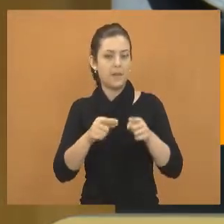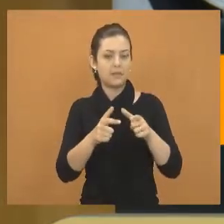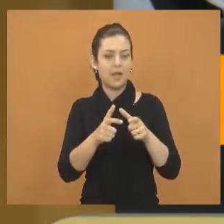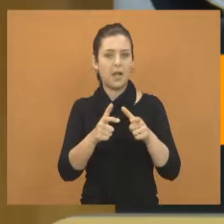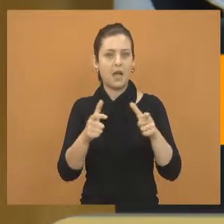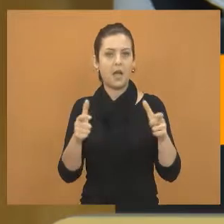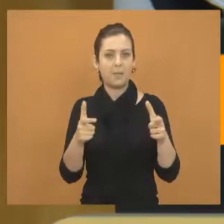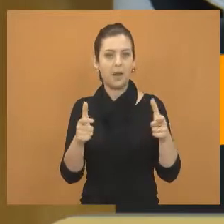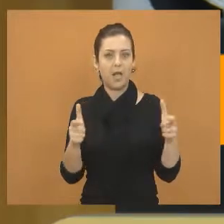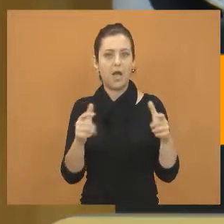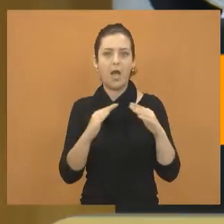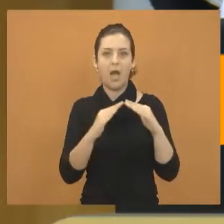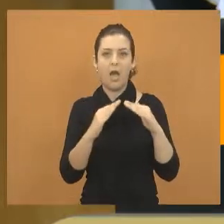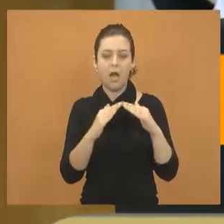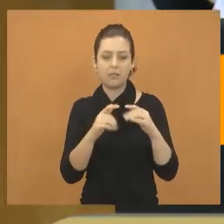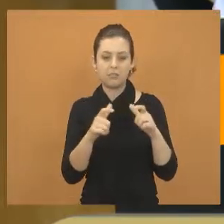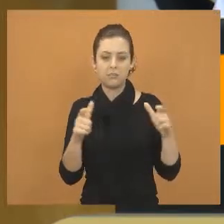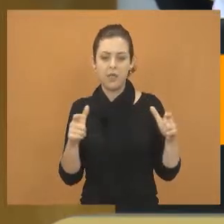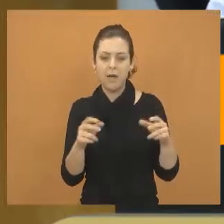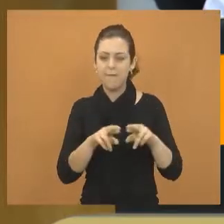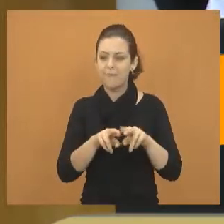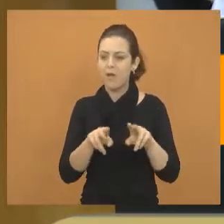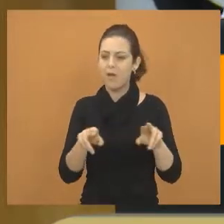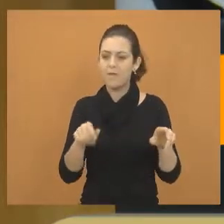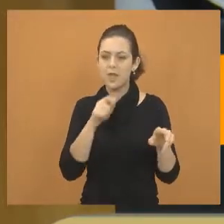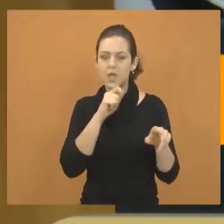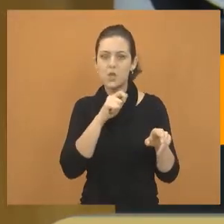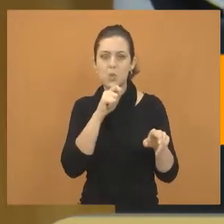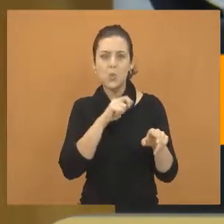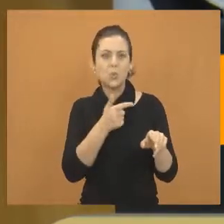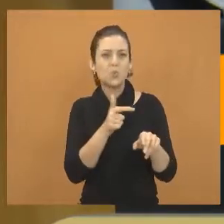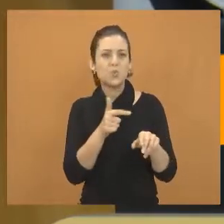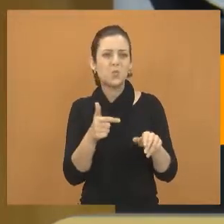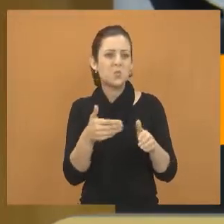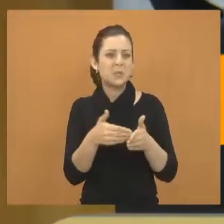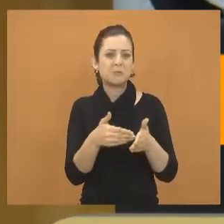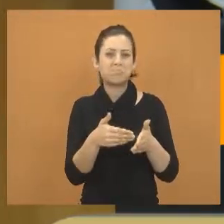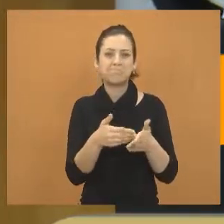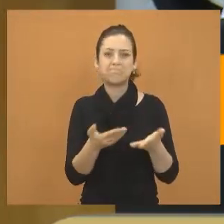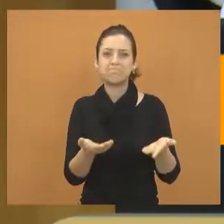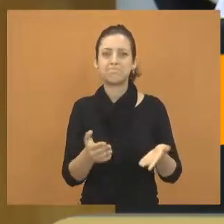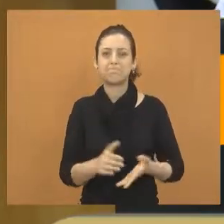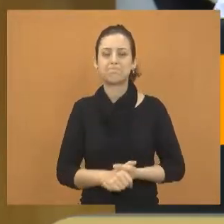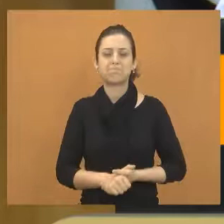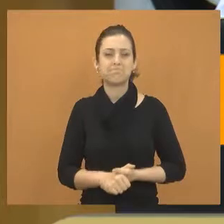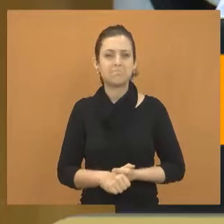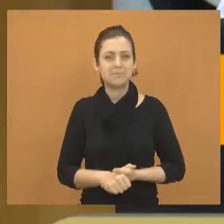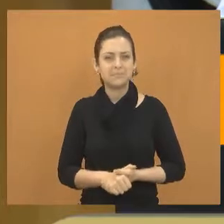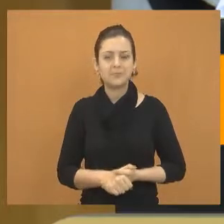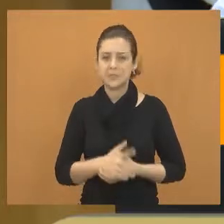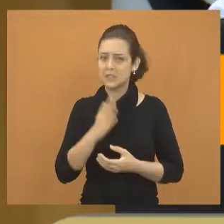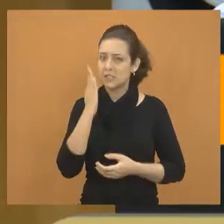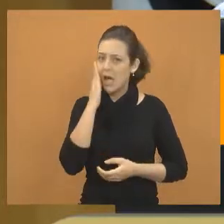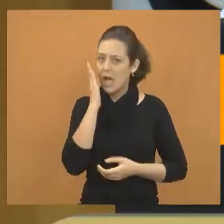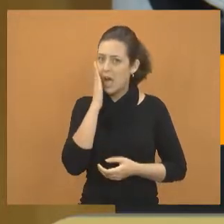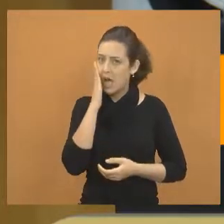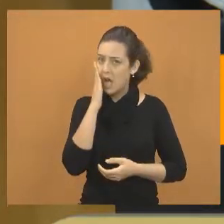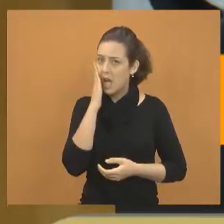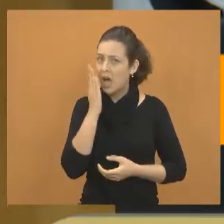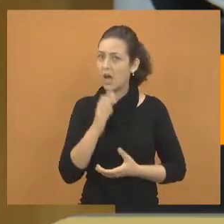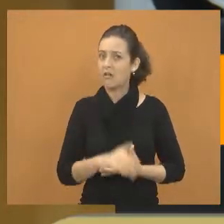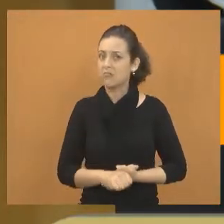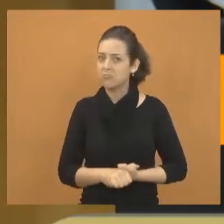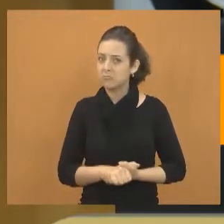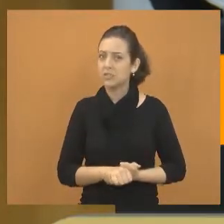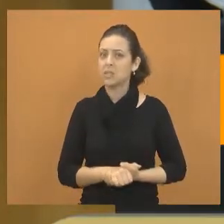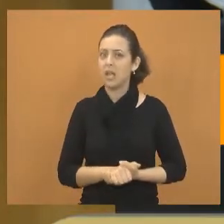essas casas. São muitos idosos que não estão tendo acesso a essas entidades. A gente sabe. E olha,